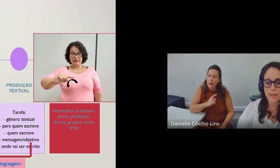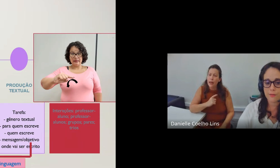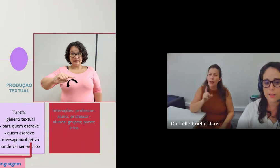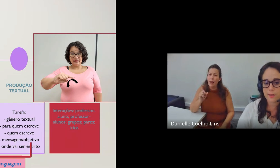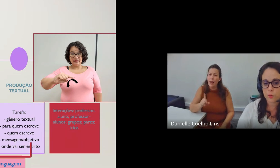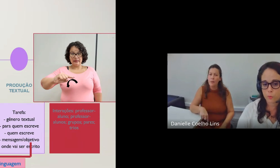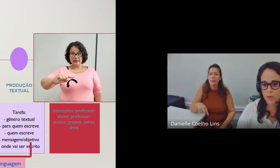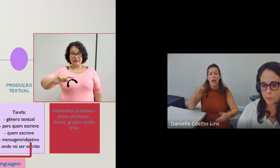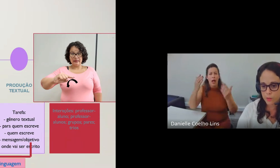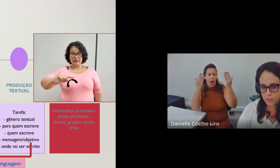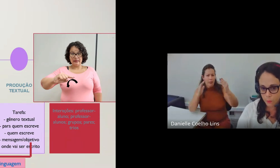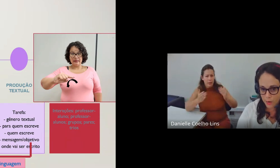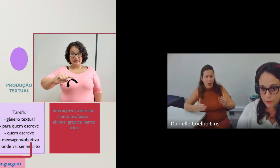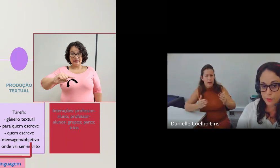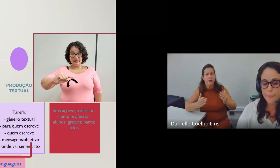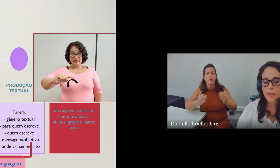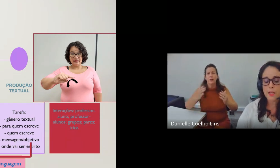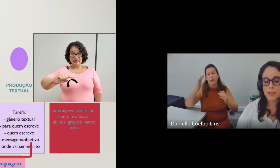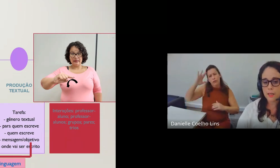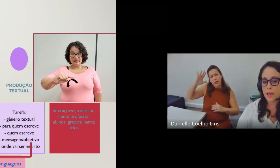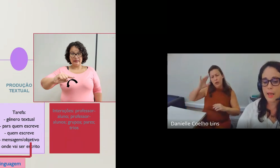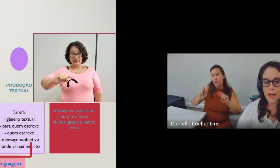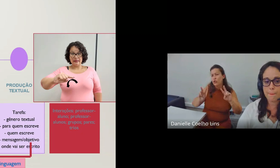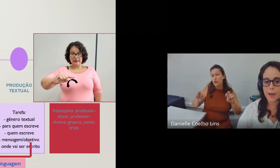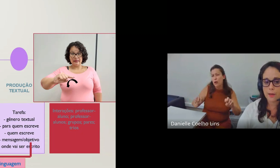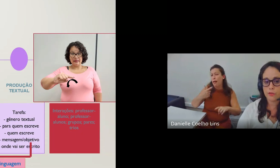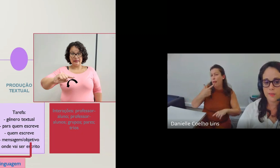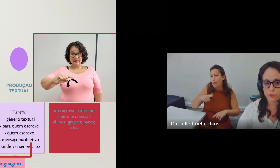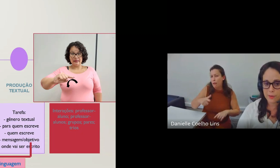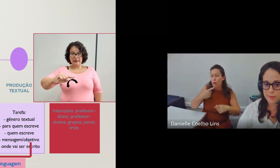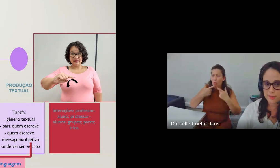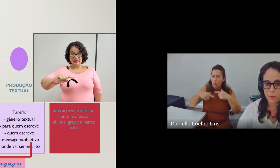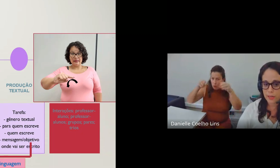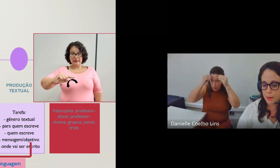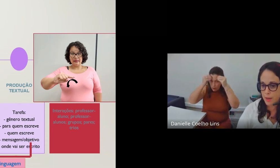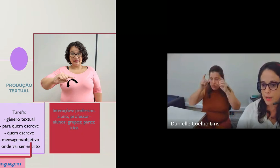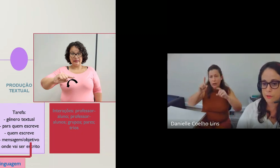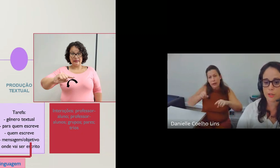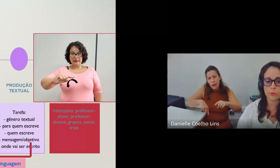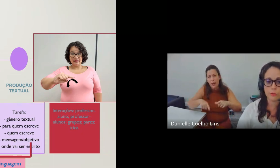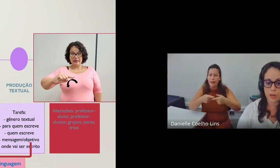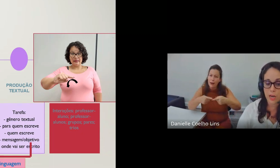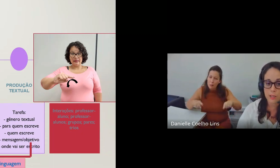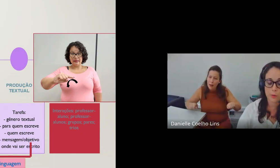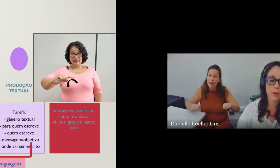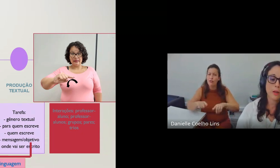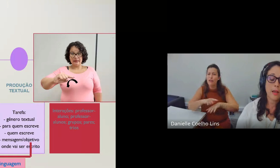análise e reflexão sobre a língua e linguagem, que é a parte de sistematização da gramática, do